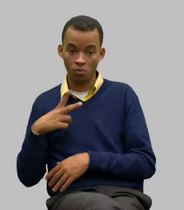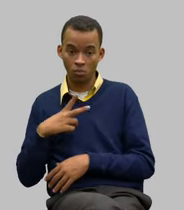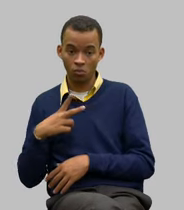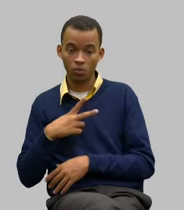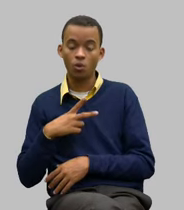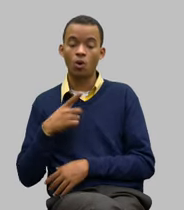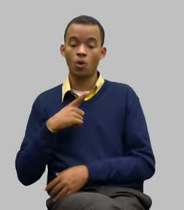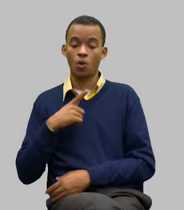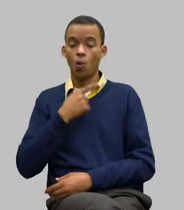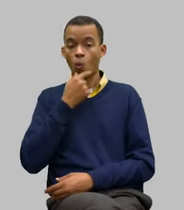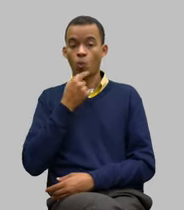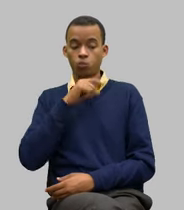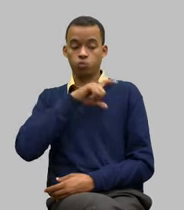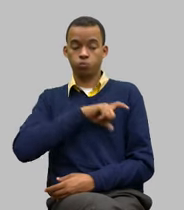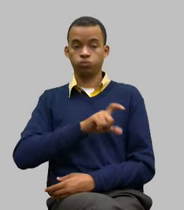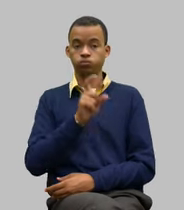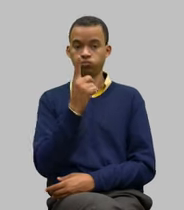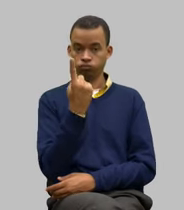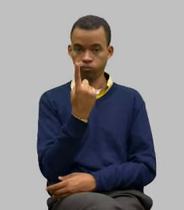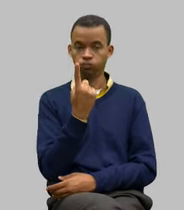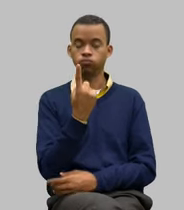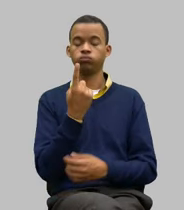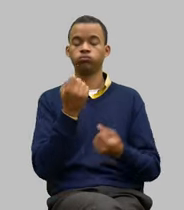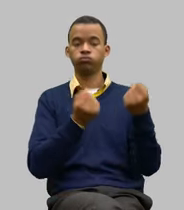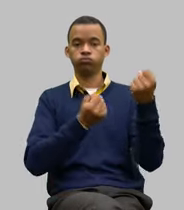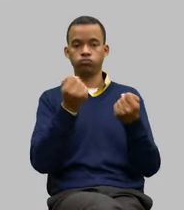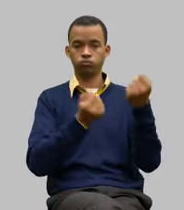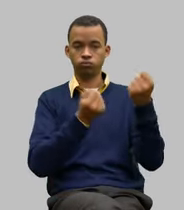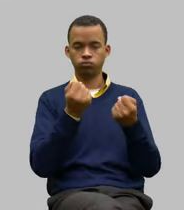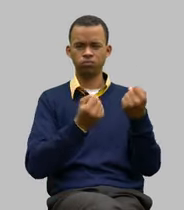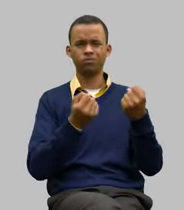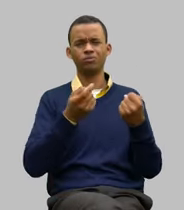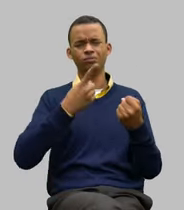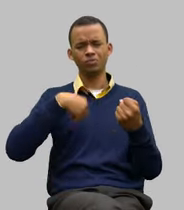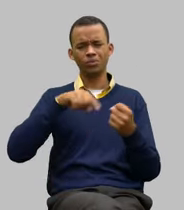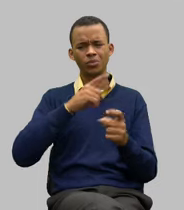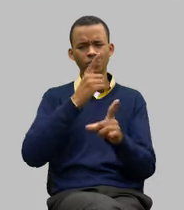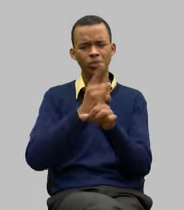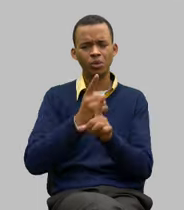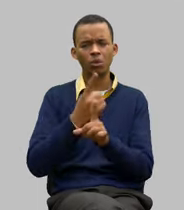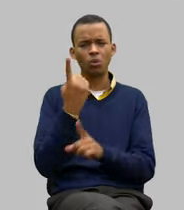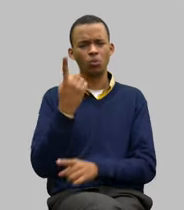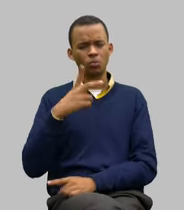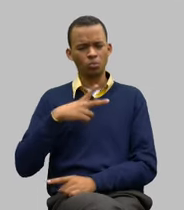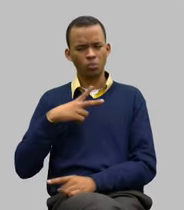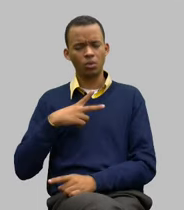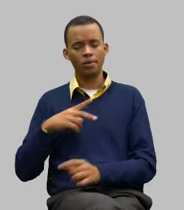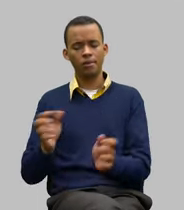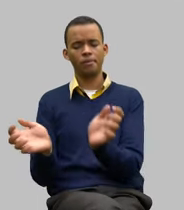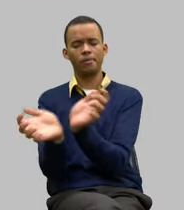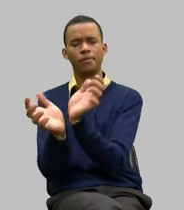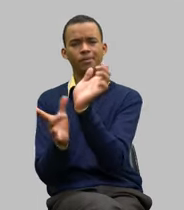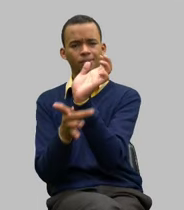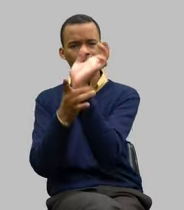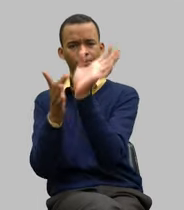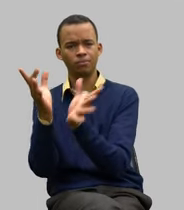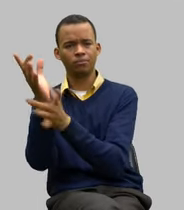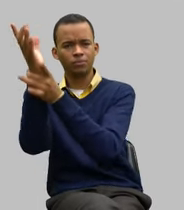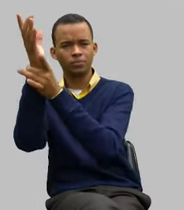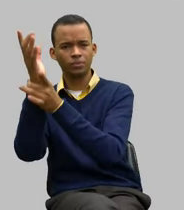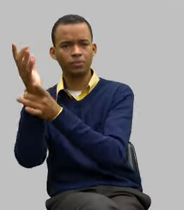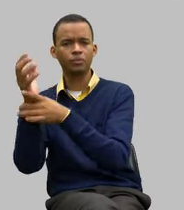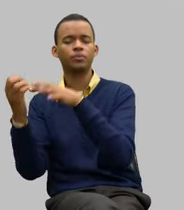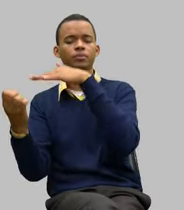deparamos com o particular conduzindo nós deparamos com o particular algemando nós deparamos com particular